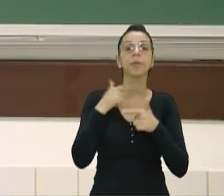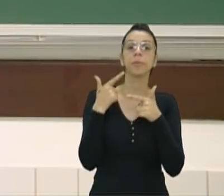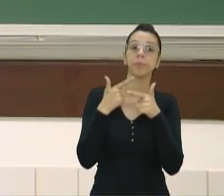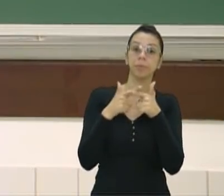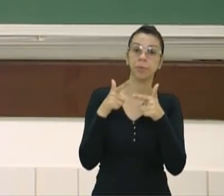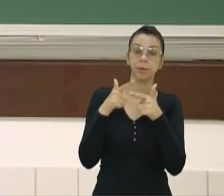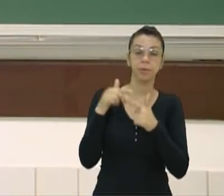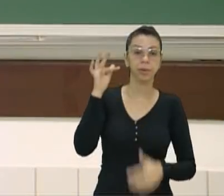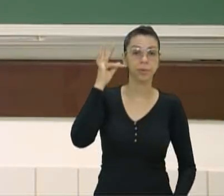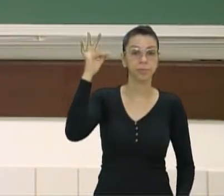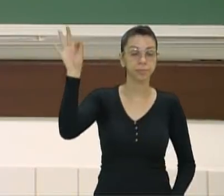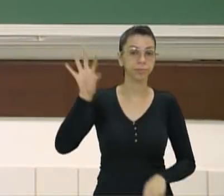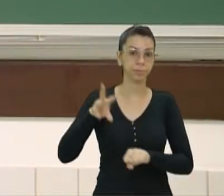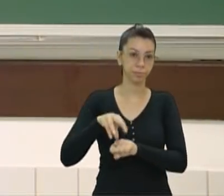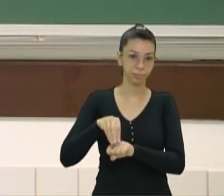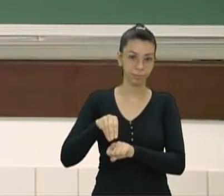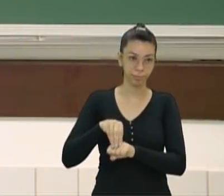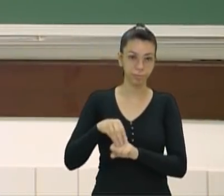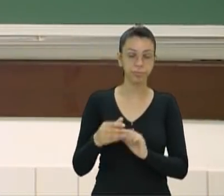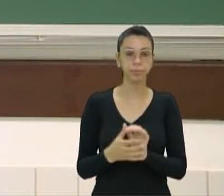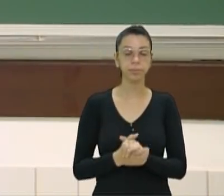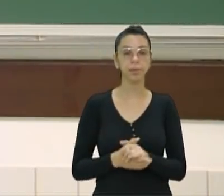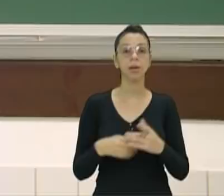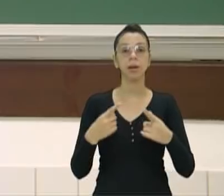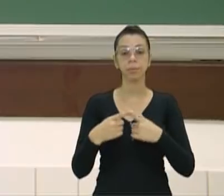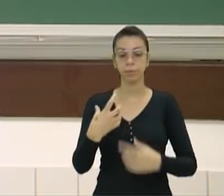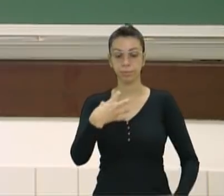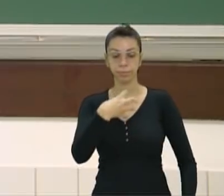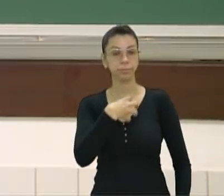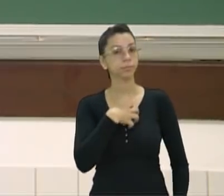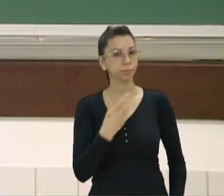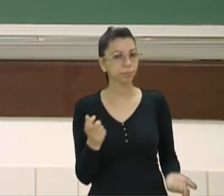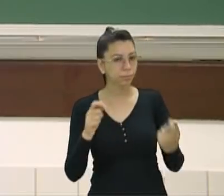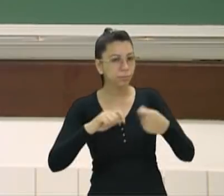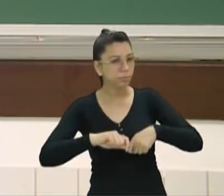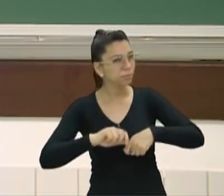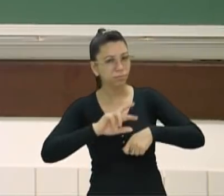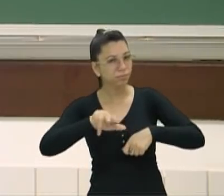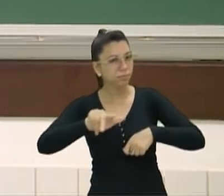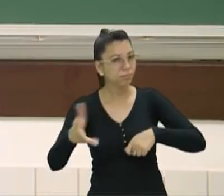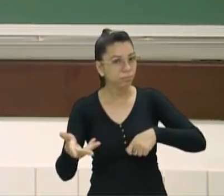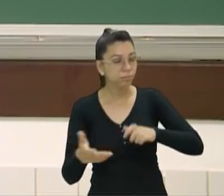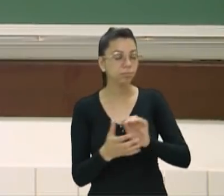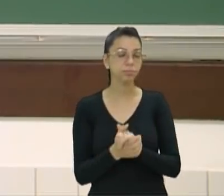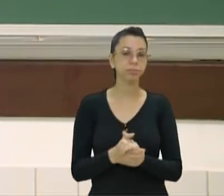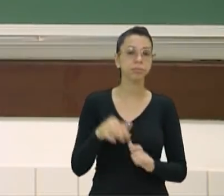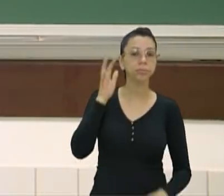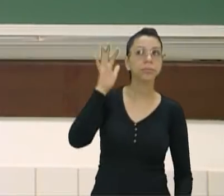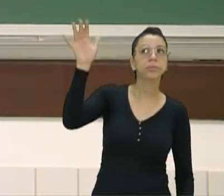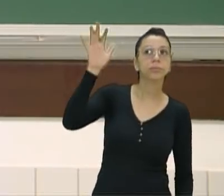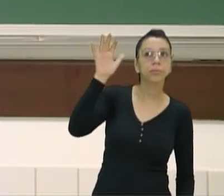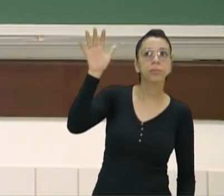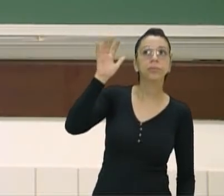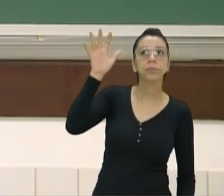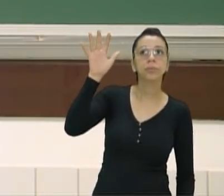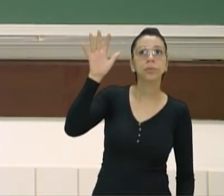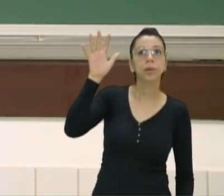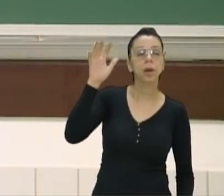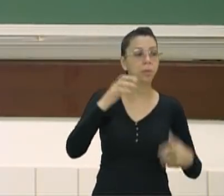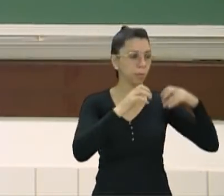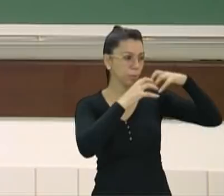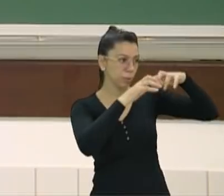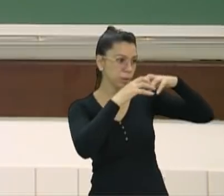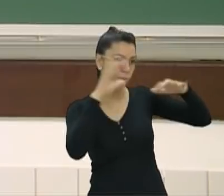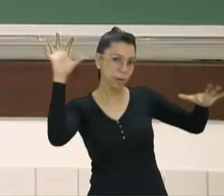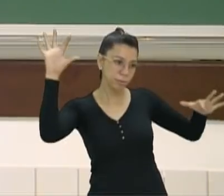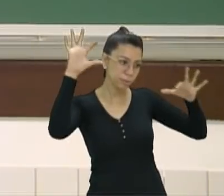problemática da teoria do conhecimento, né? Os nossos sentidos são suficientes ou não? A nossa razão alcança o conhecimento ou não? Então,